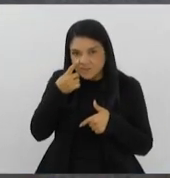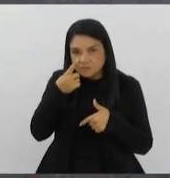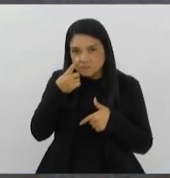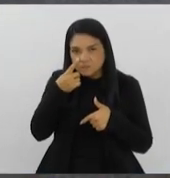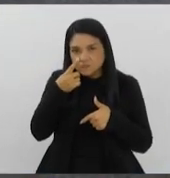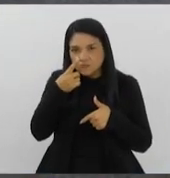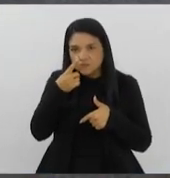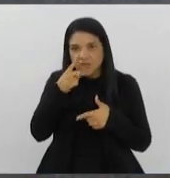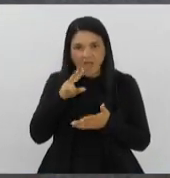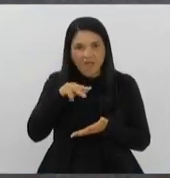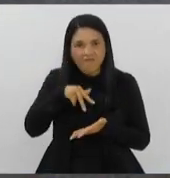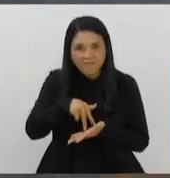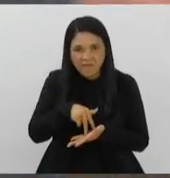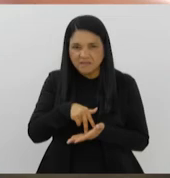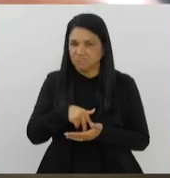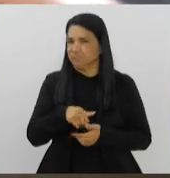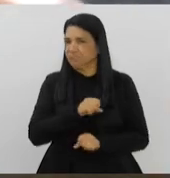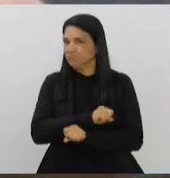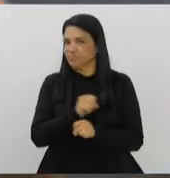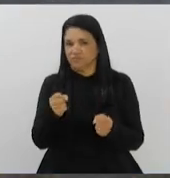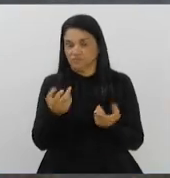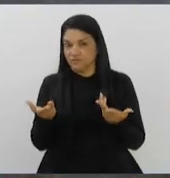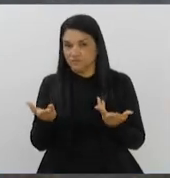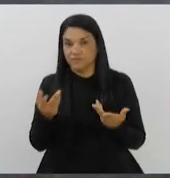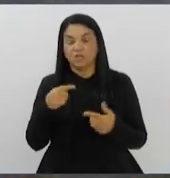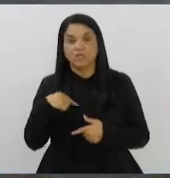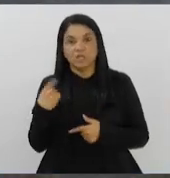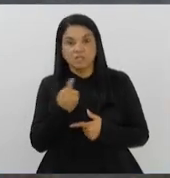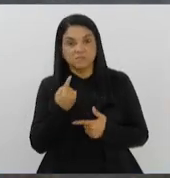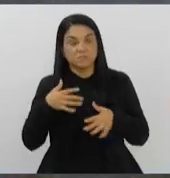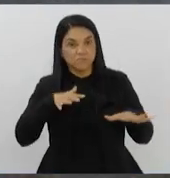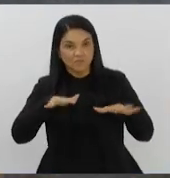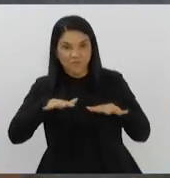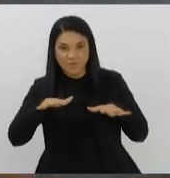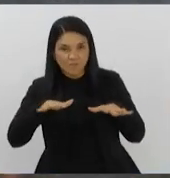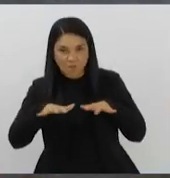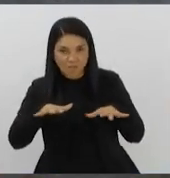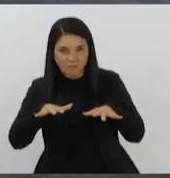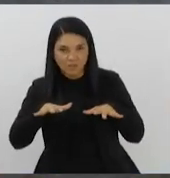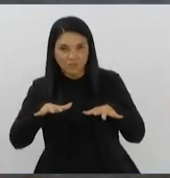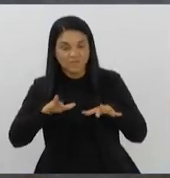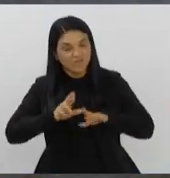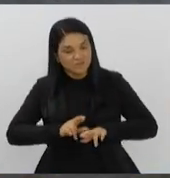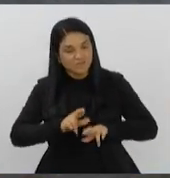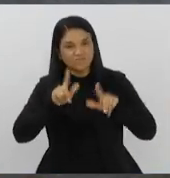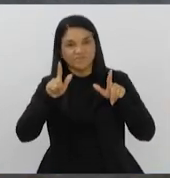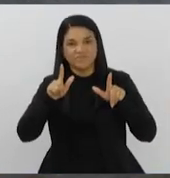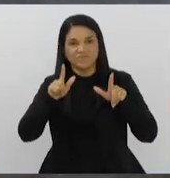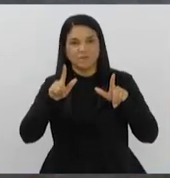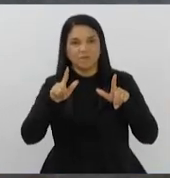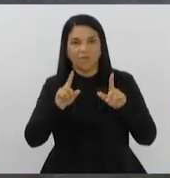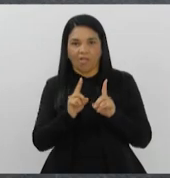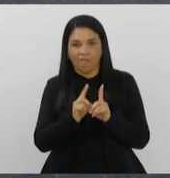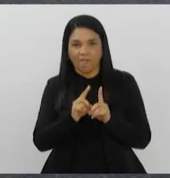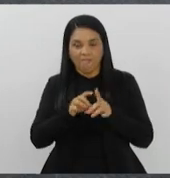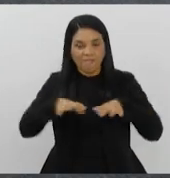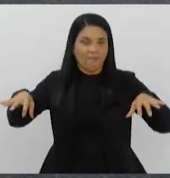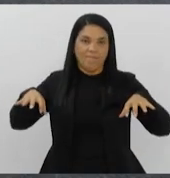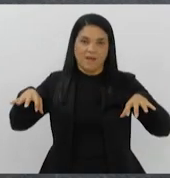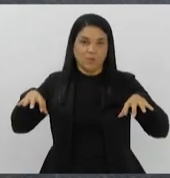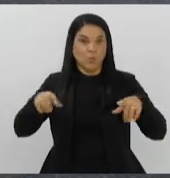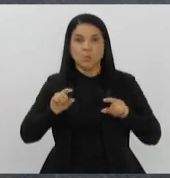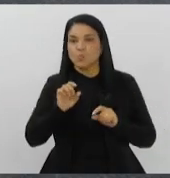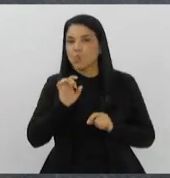reafirmada. Então, esse movimento que a gente está fazendo aqui não é um movimento isolado, não é a